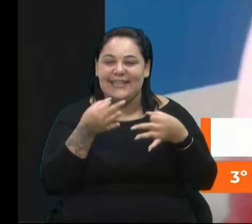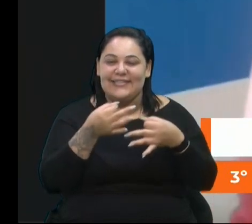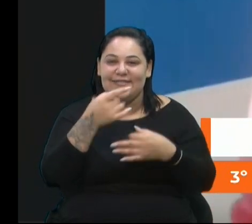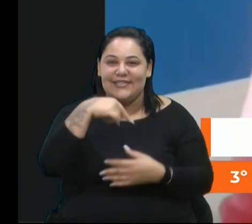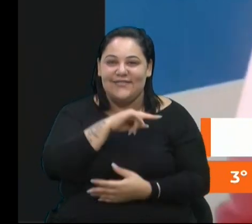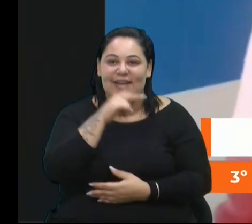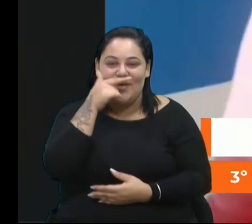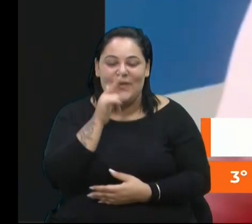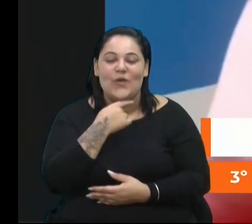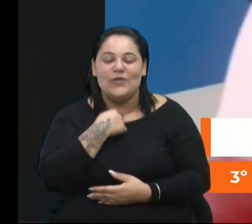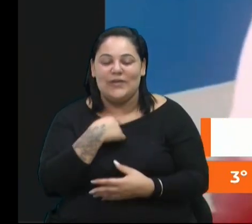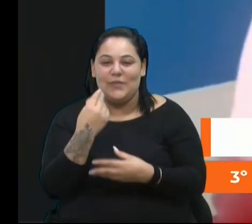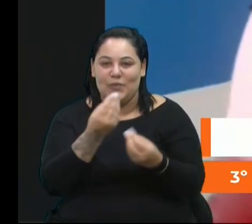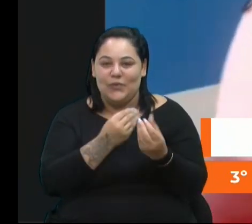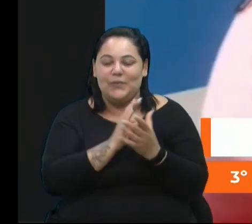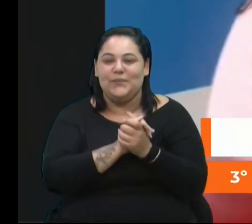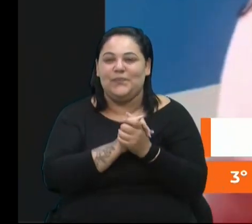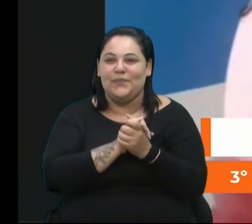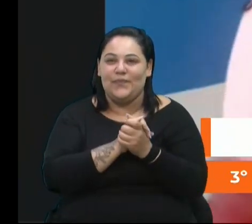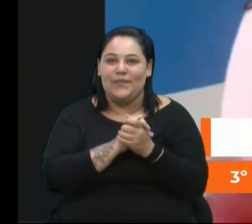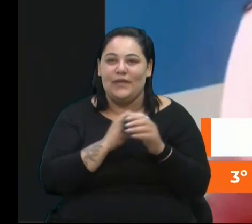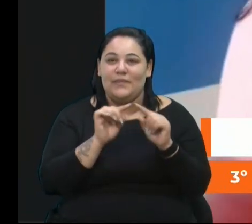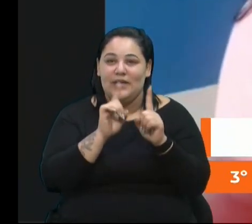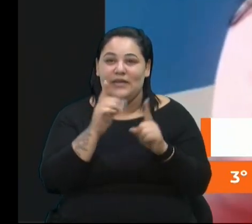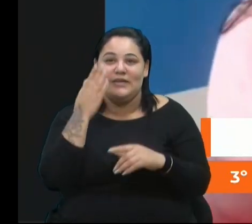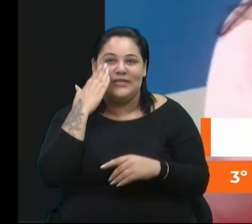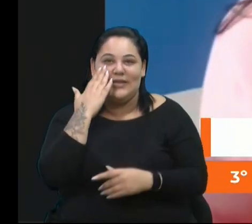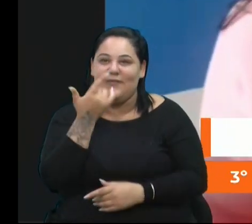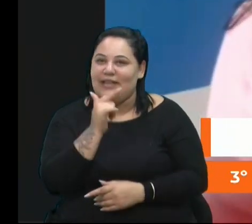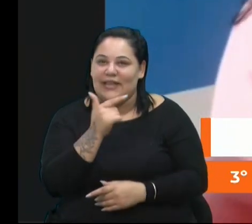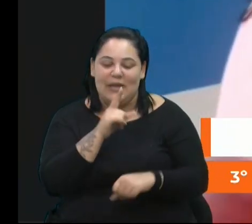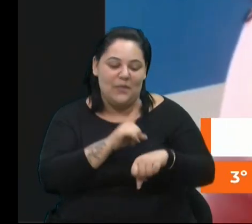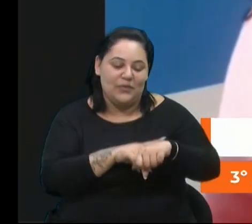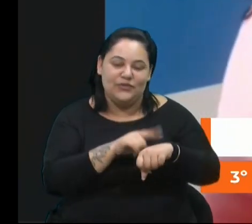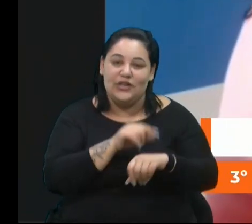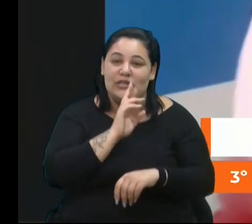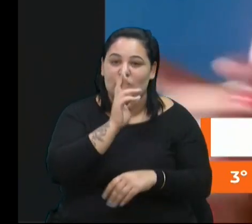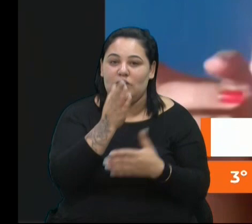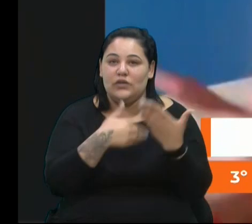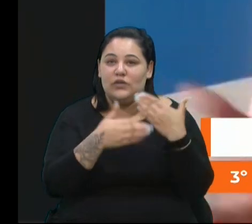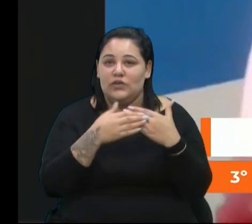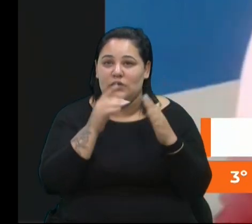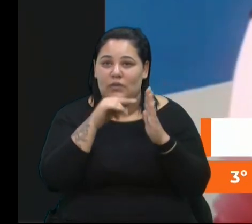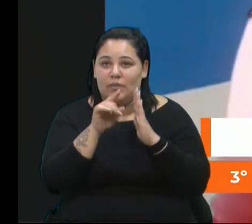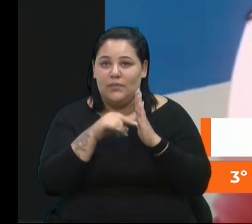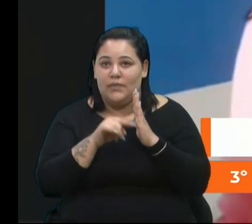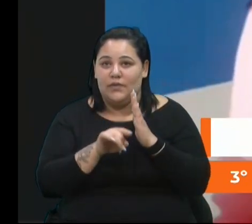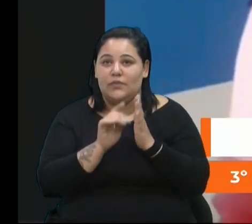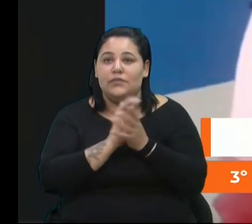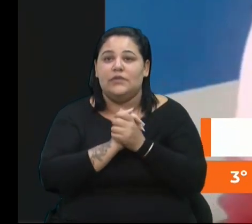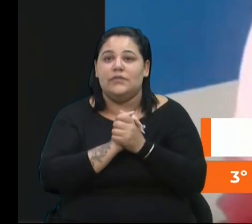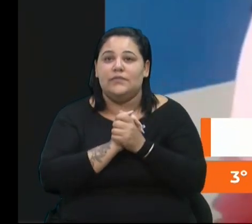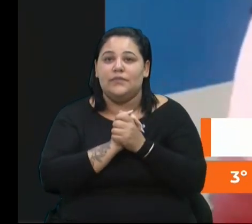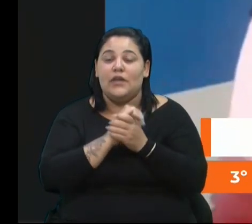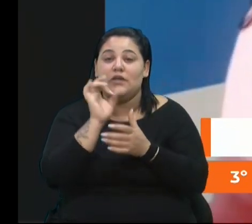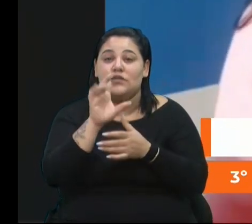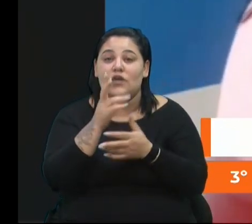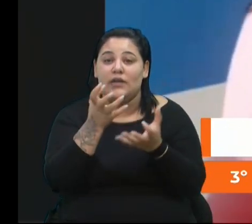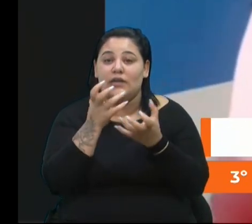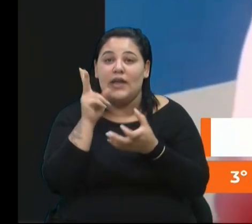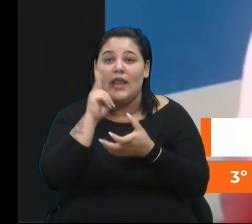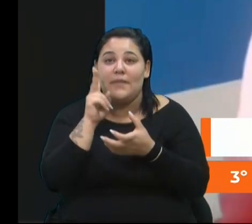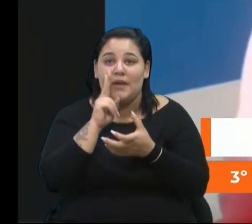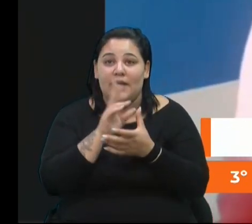com essa ideia aí. Mas assim, né, eu sei que não vai dar tempo nem da gente responder todos os questionamentos, eu vou fazer mais alguns, mas eu só queria